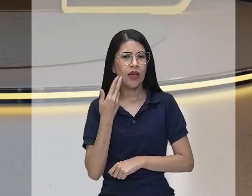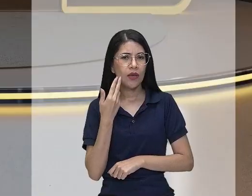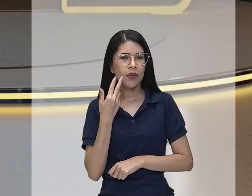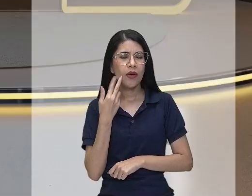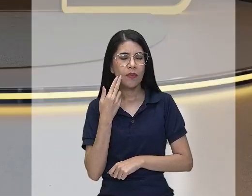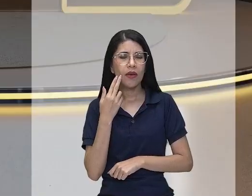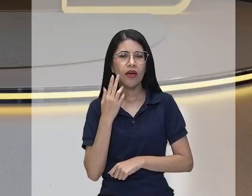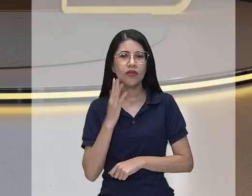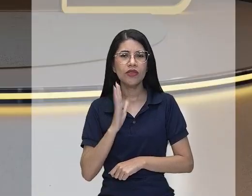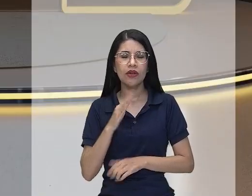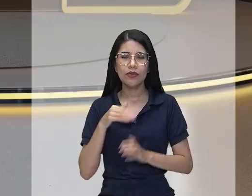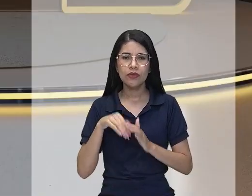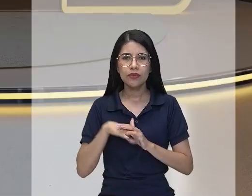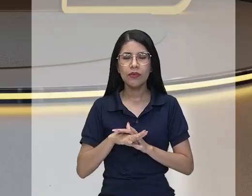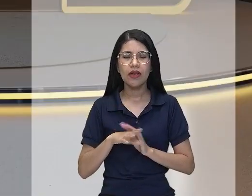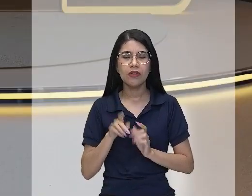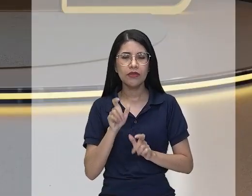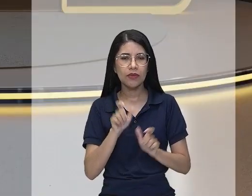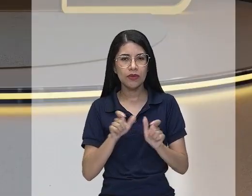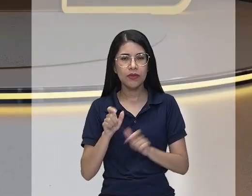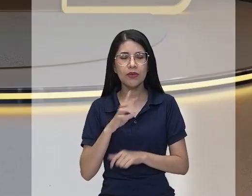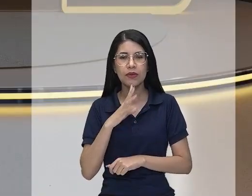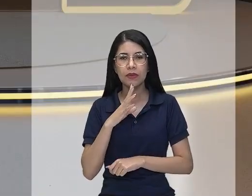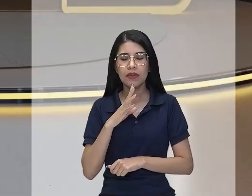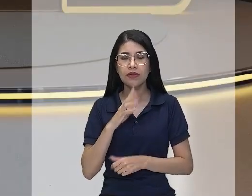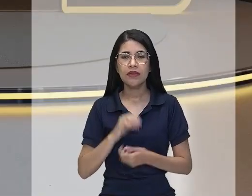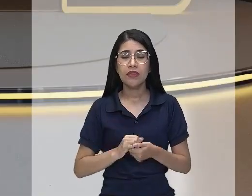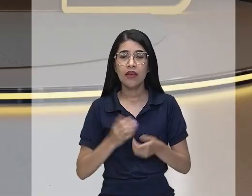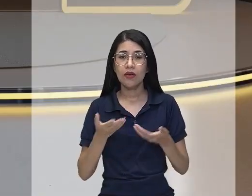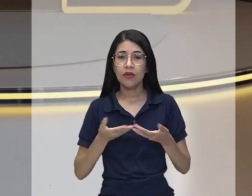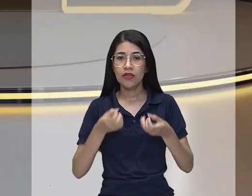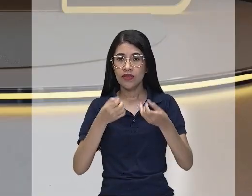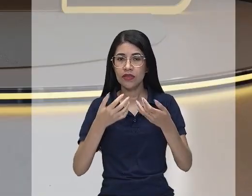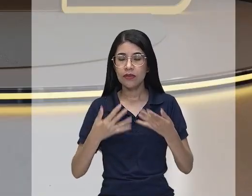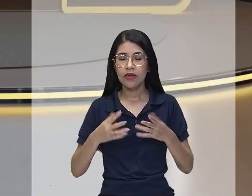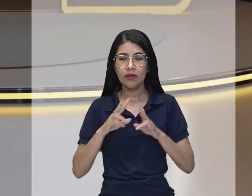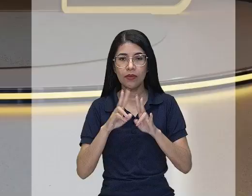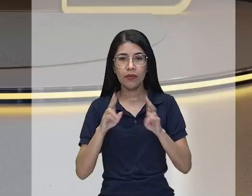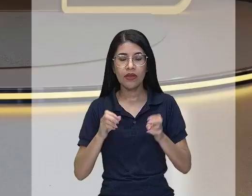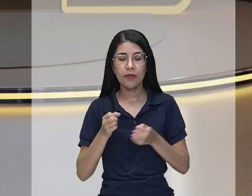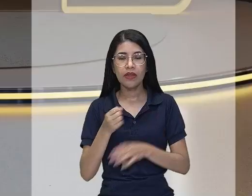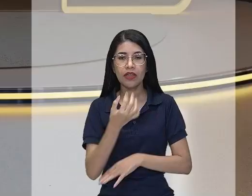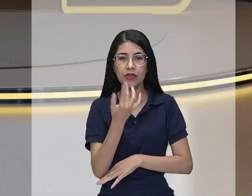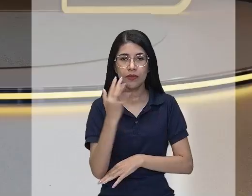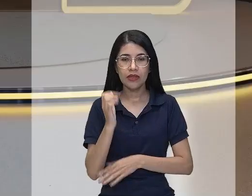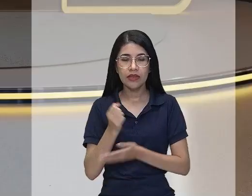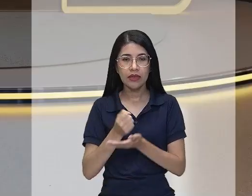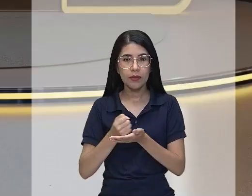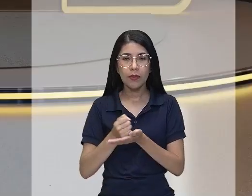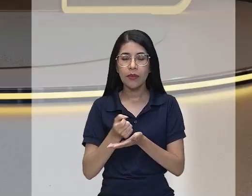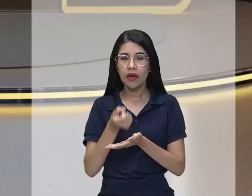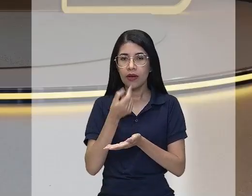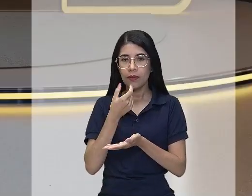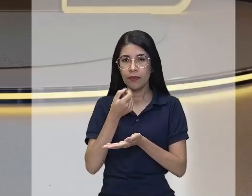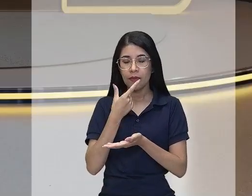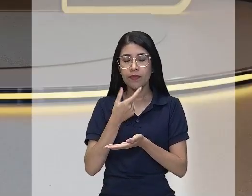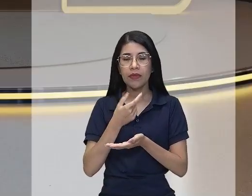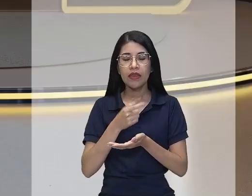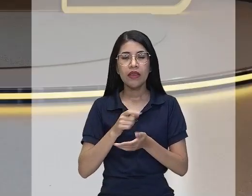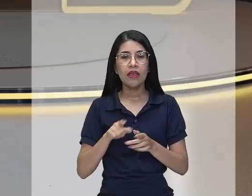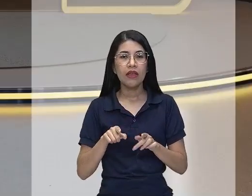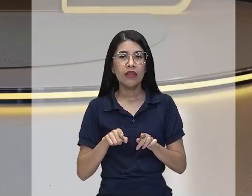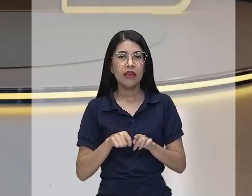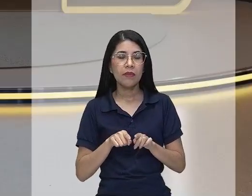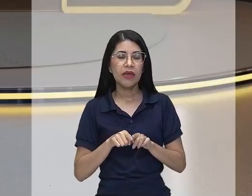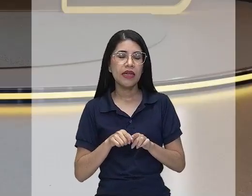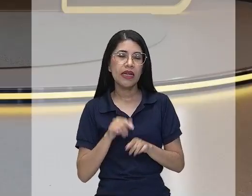várias pessoas, né? A gente vai falar na aula de hoje sobre os fitoterápicos, sobre as plantas medicinais, né? Quando a gente sente